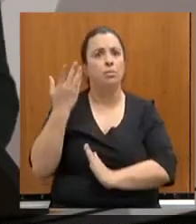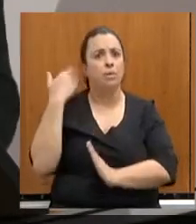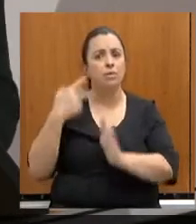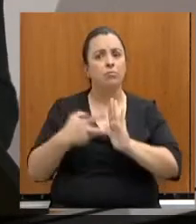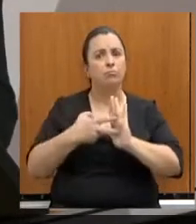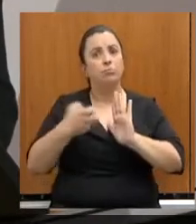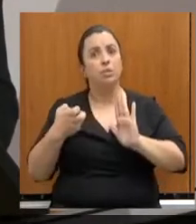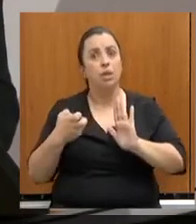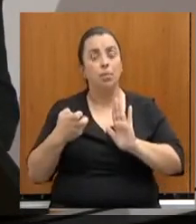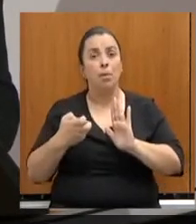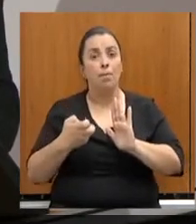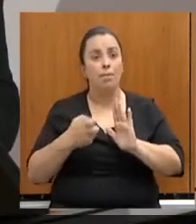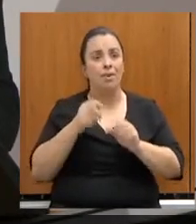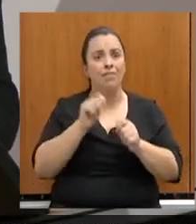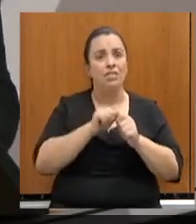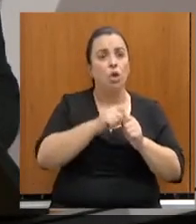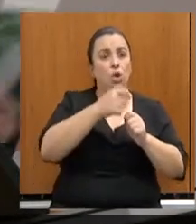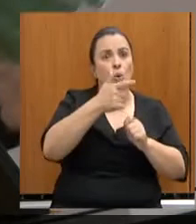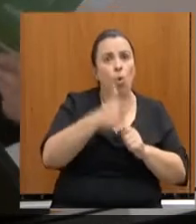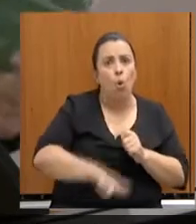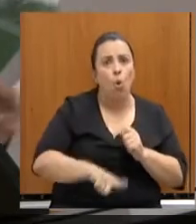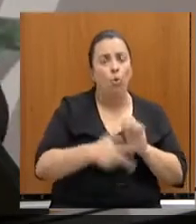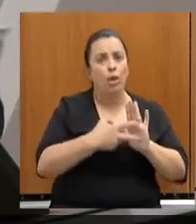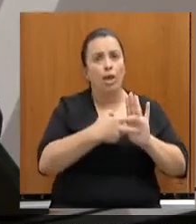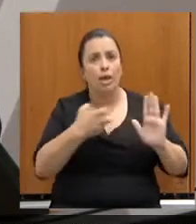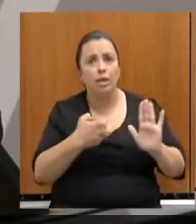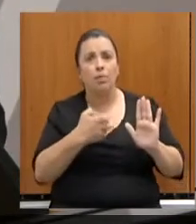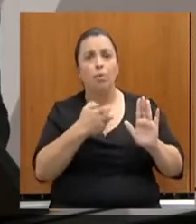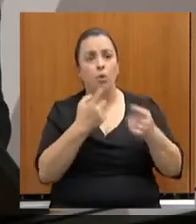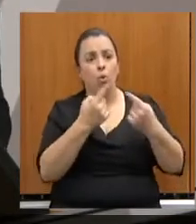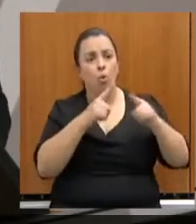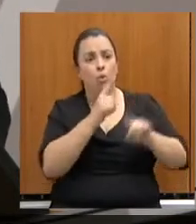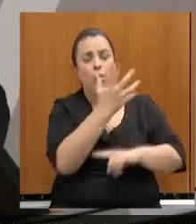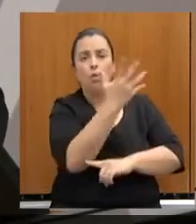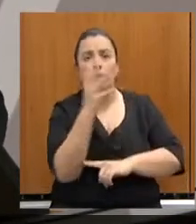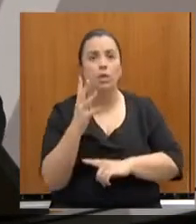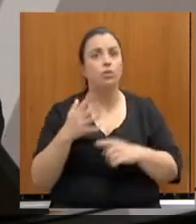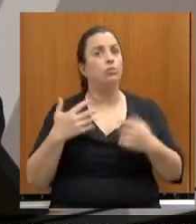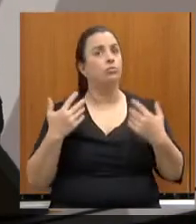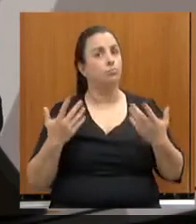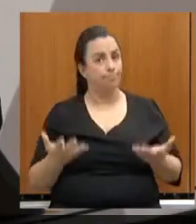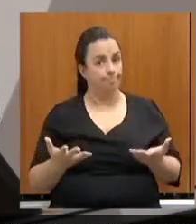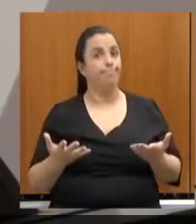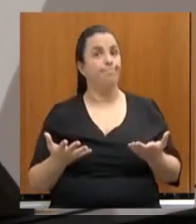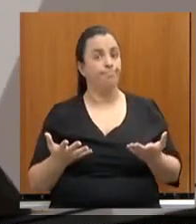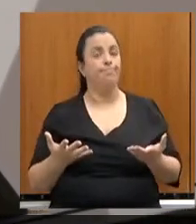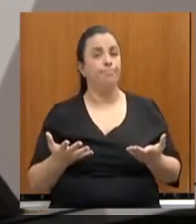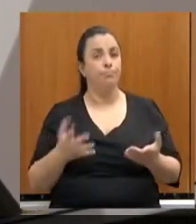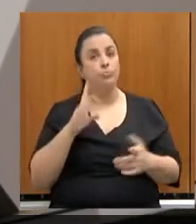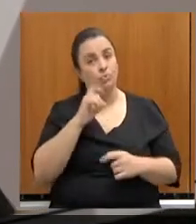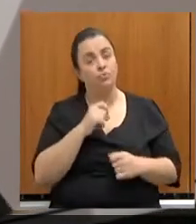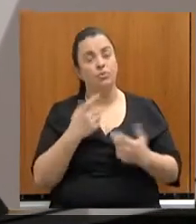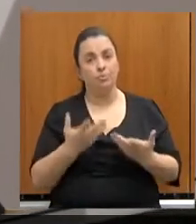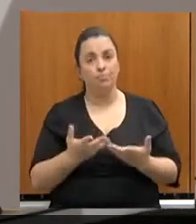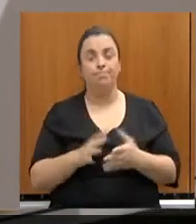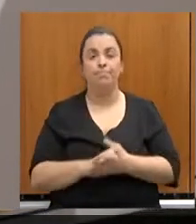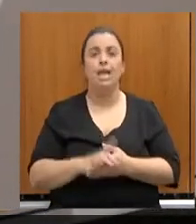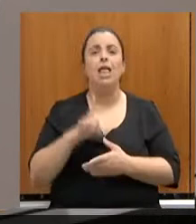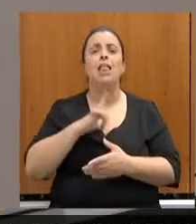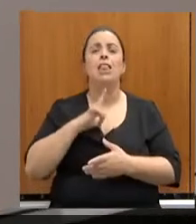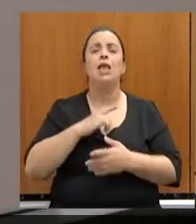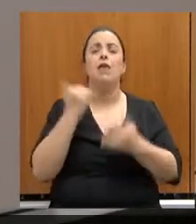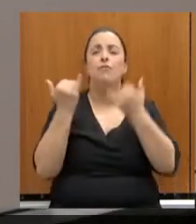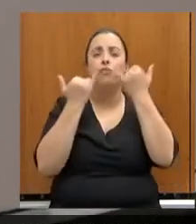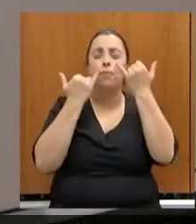ambiental vou trazer as informações dentro do tempo disponibilizado pelo presidente eu trago informações do fórum